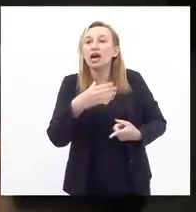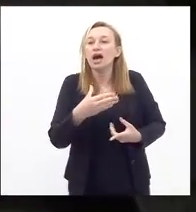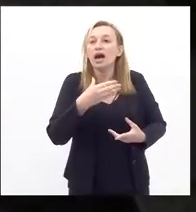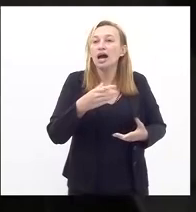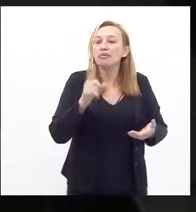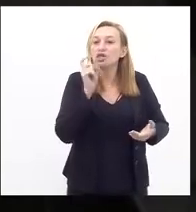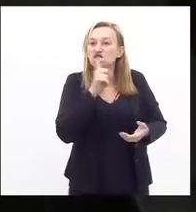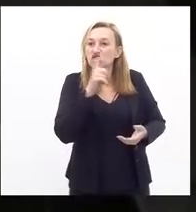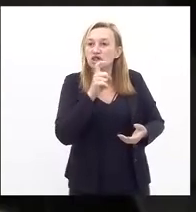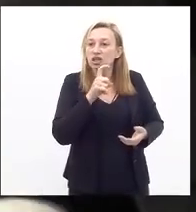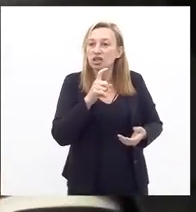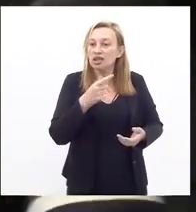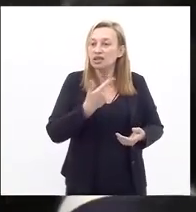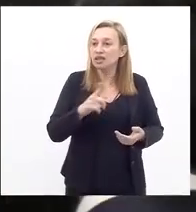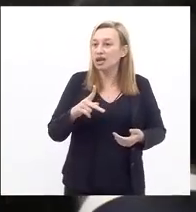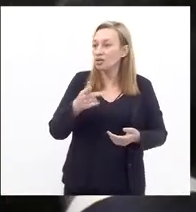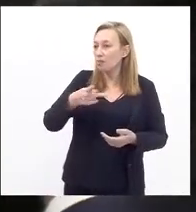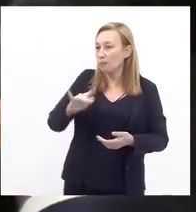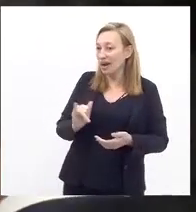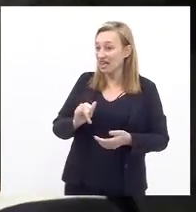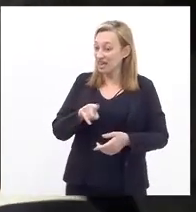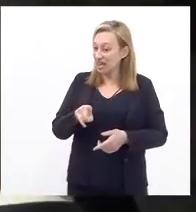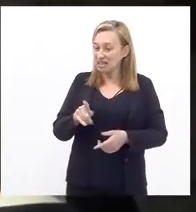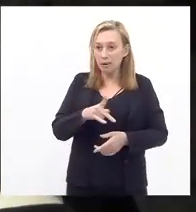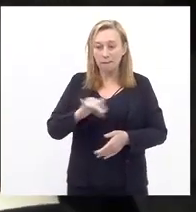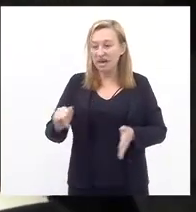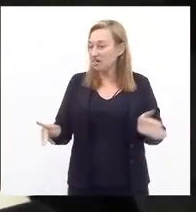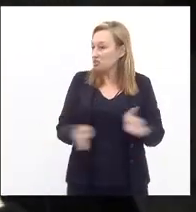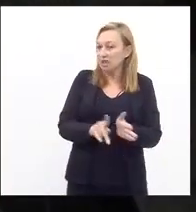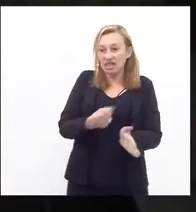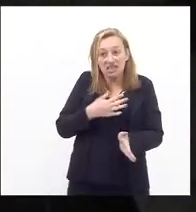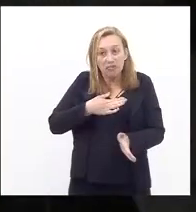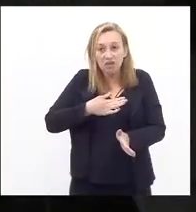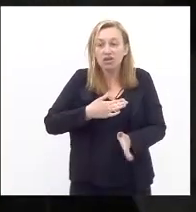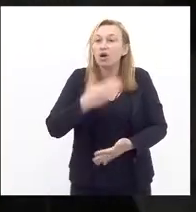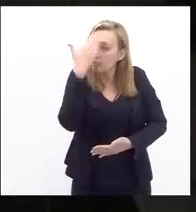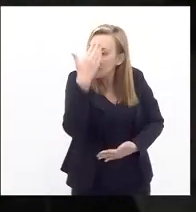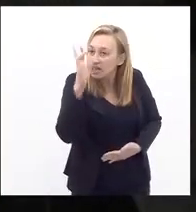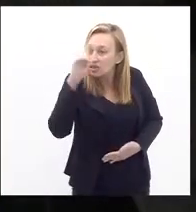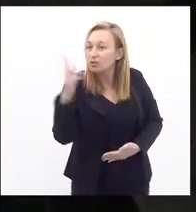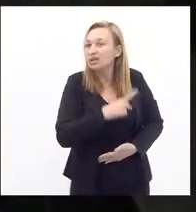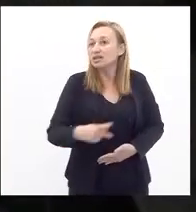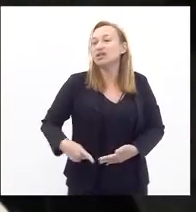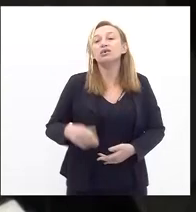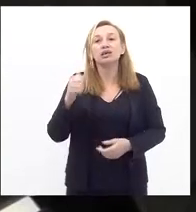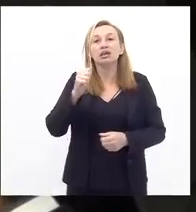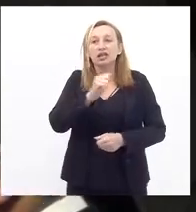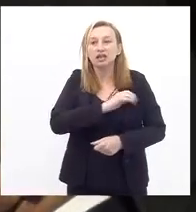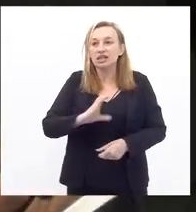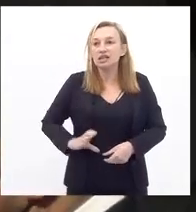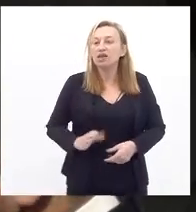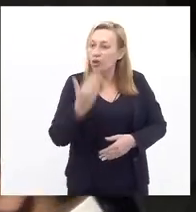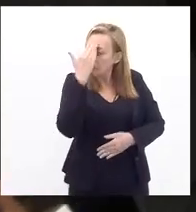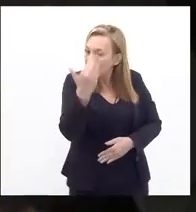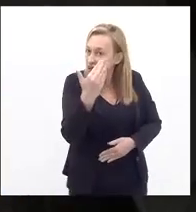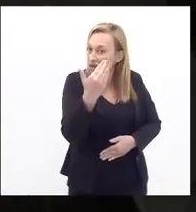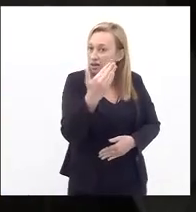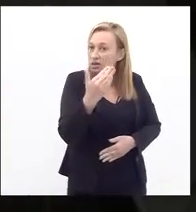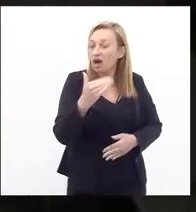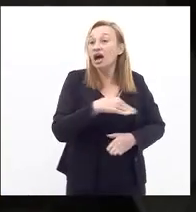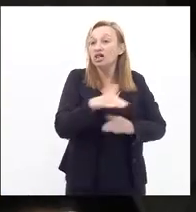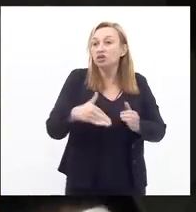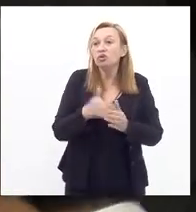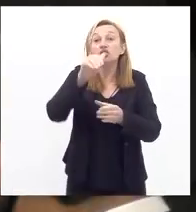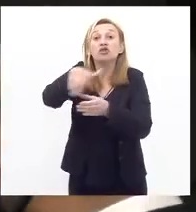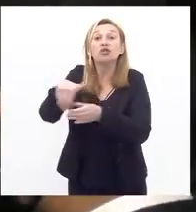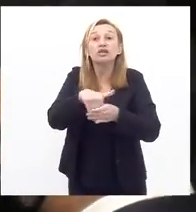ela tem um pai e essa e esse pai não é o nosso Muito obrigado Presidente até suliano Muito obrigado a todos